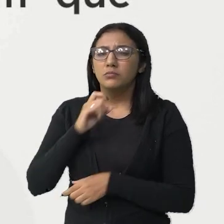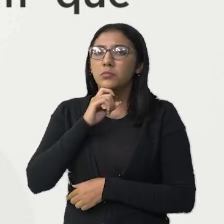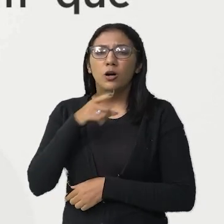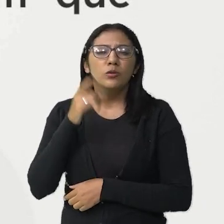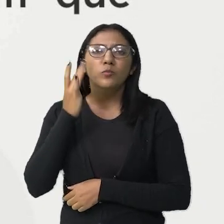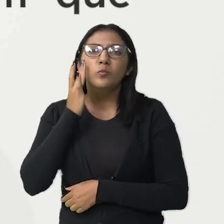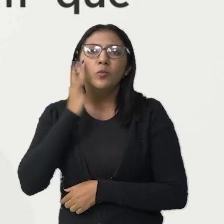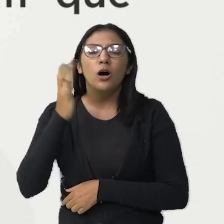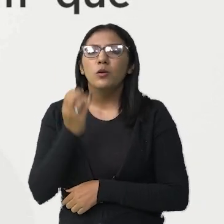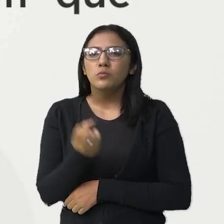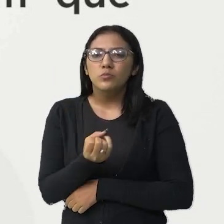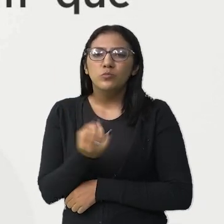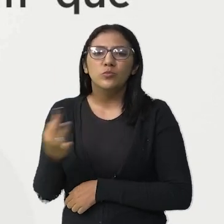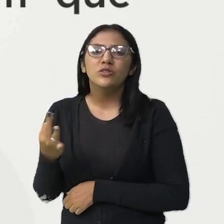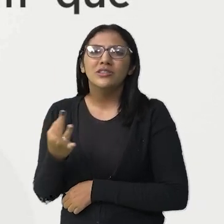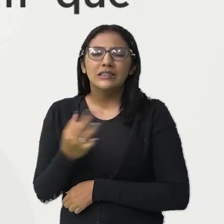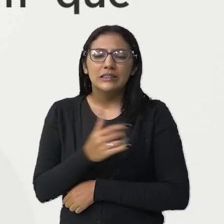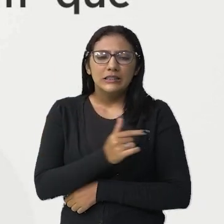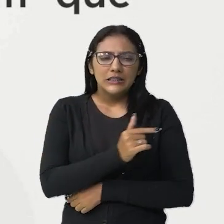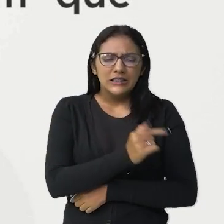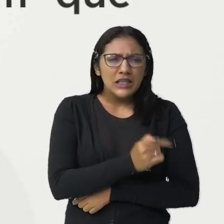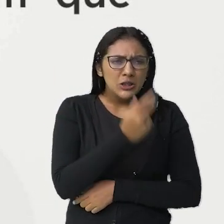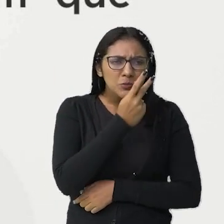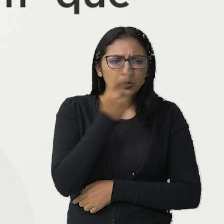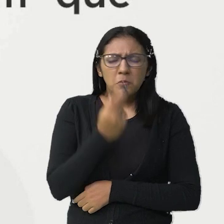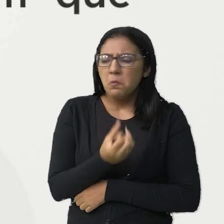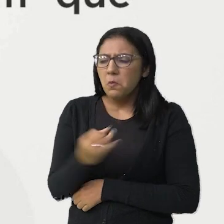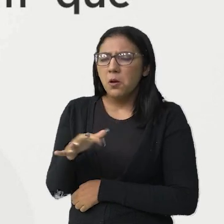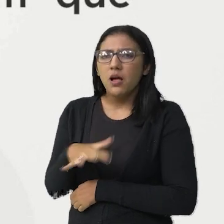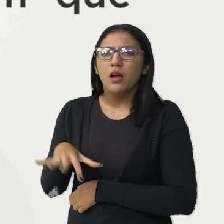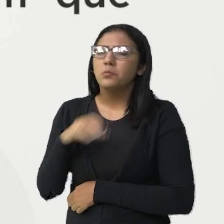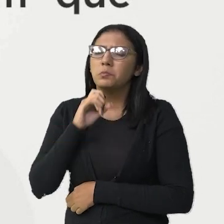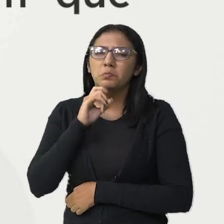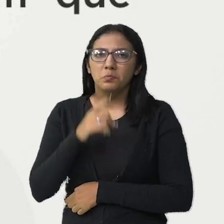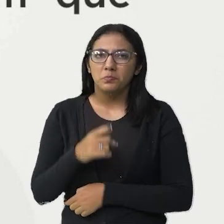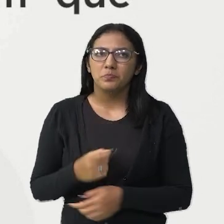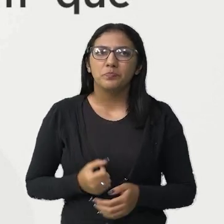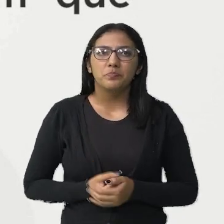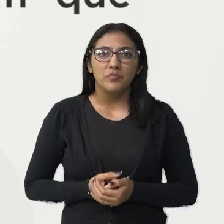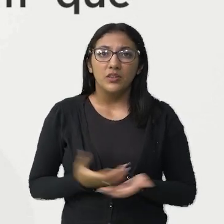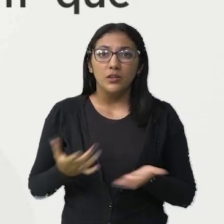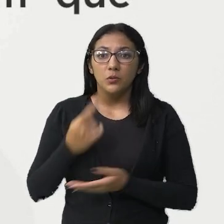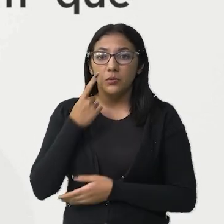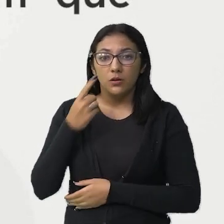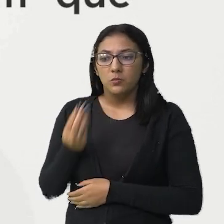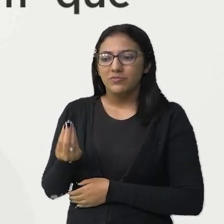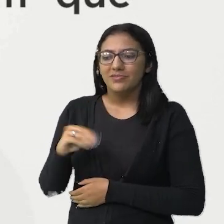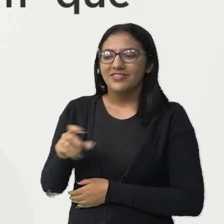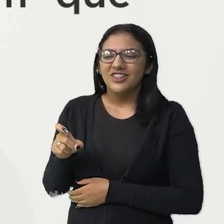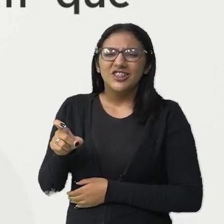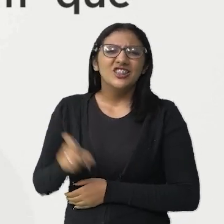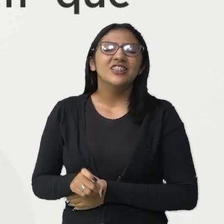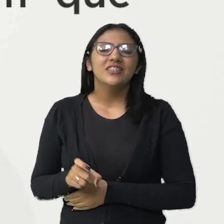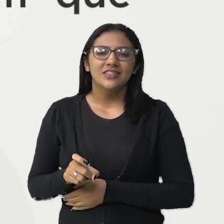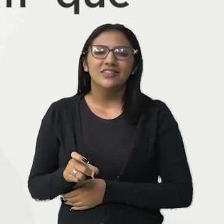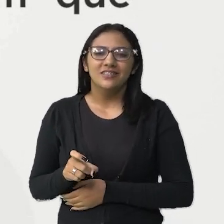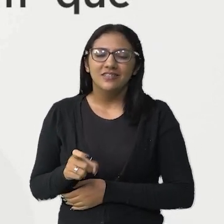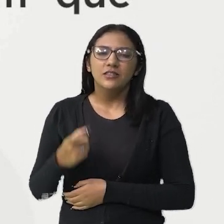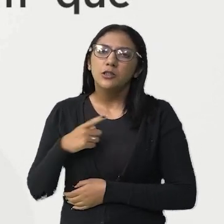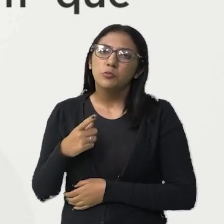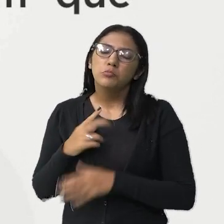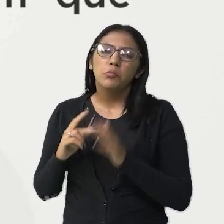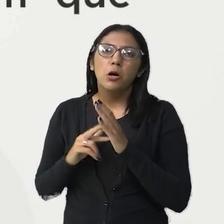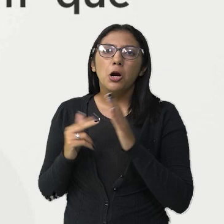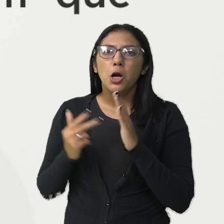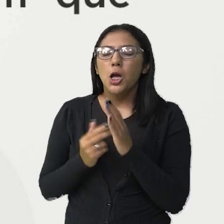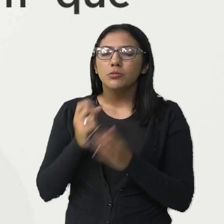quadrados que será cultivada pelas 7 pessoas. Então, representamos esse valor por X, que foi a letrinha que nós